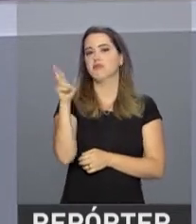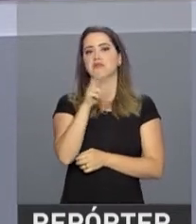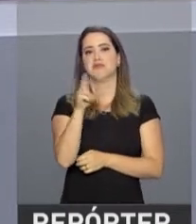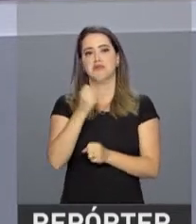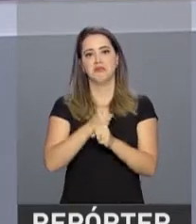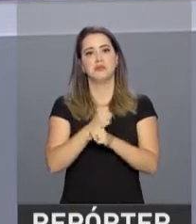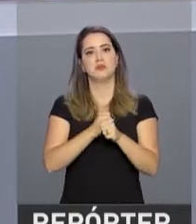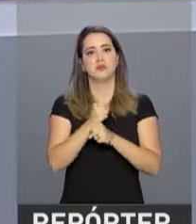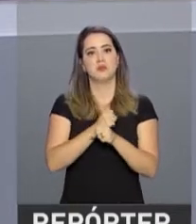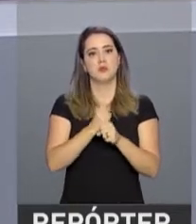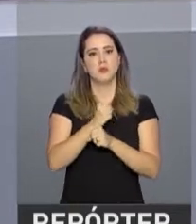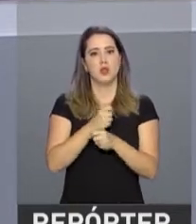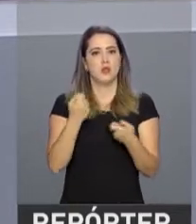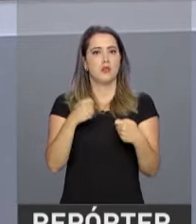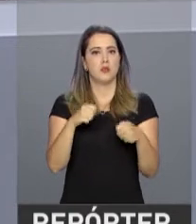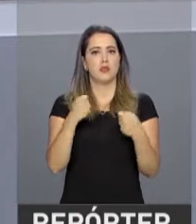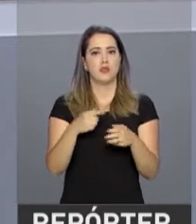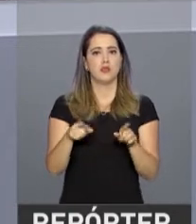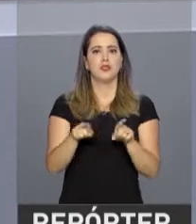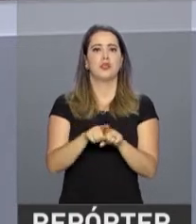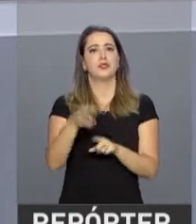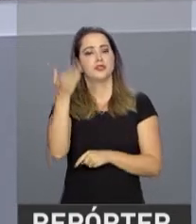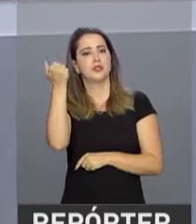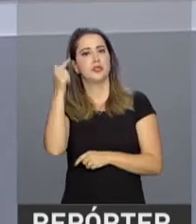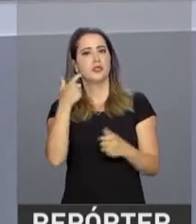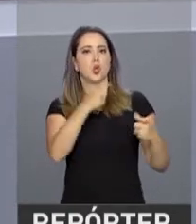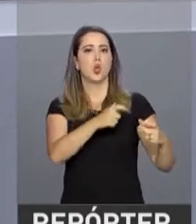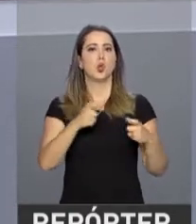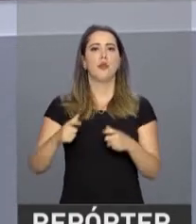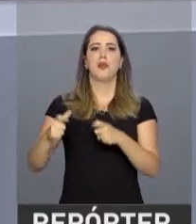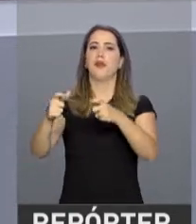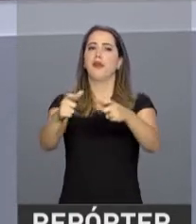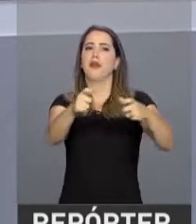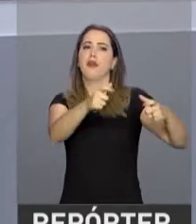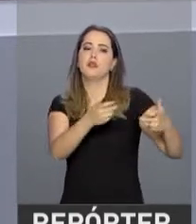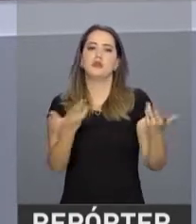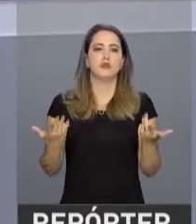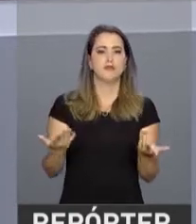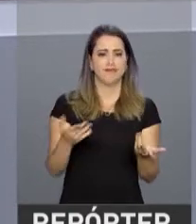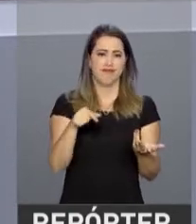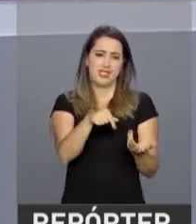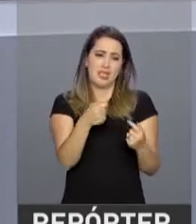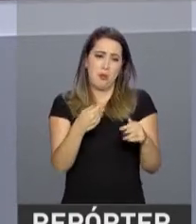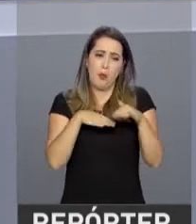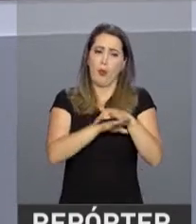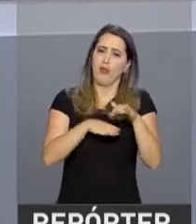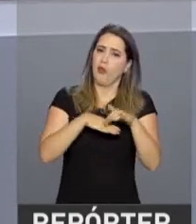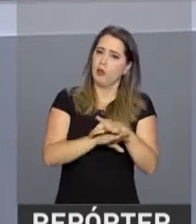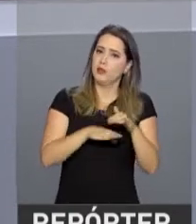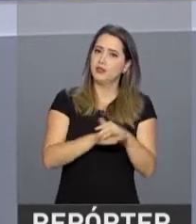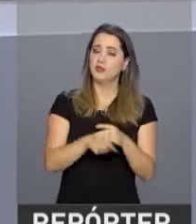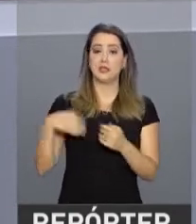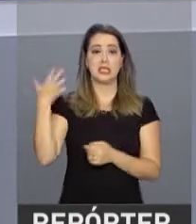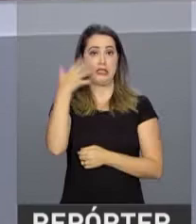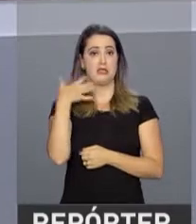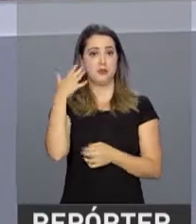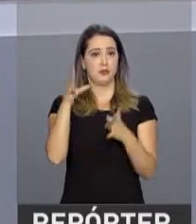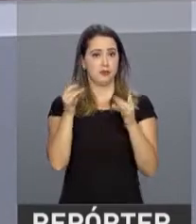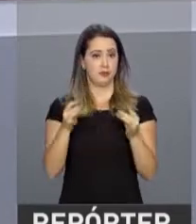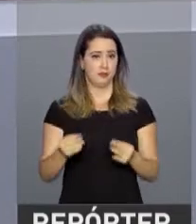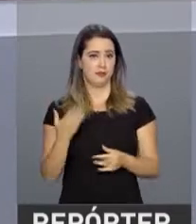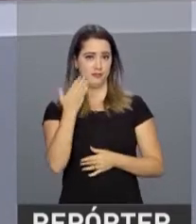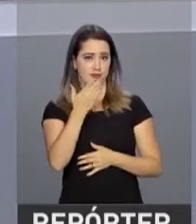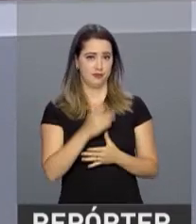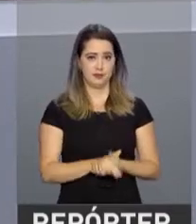por ano e vai dispensar ainda aqueles velhos espaços que são os almoxarifados quem conta pra gente o repórter paulo